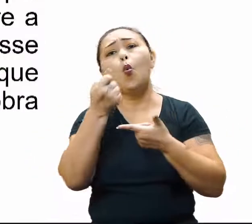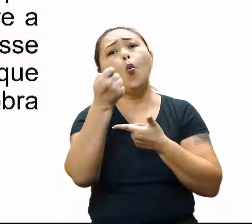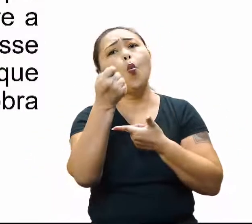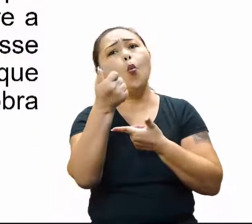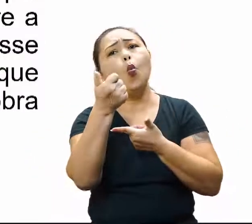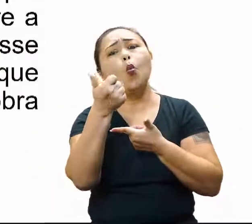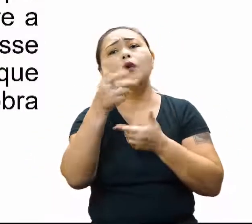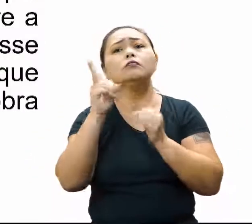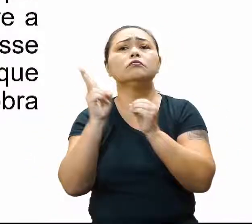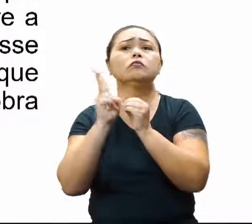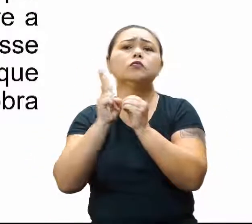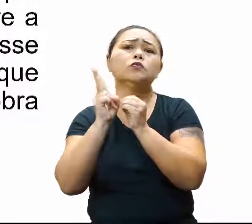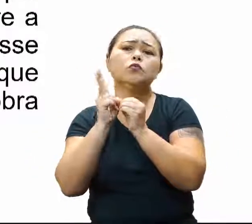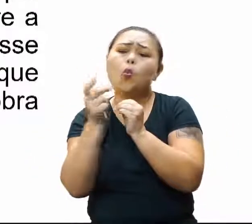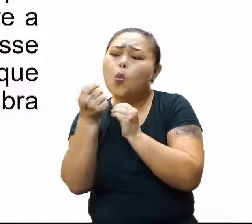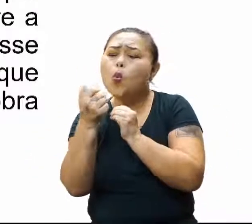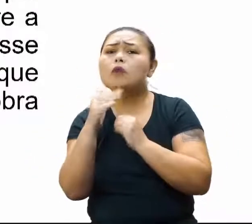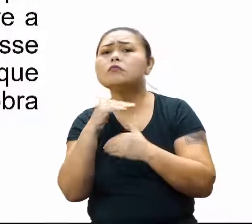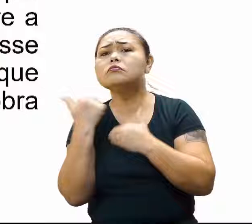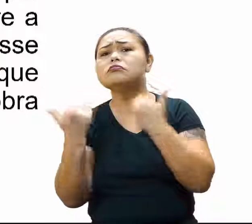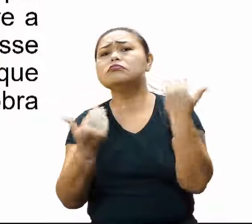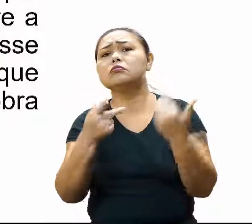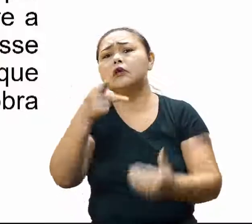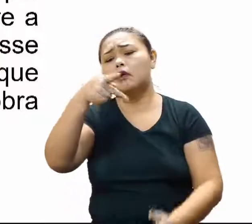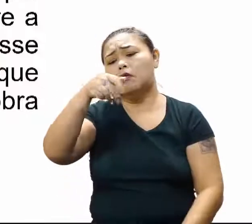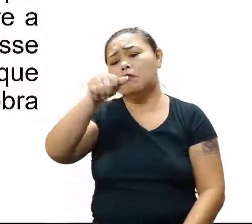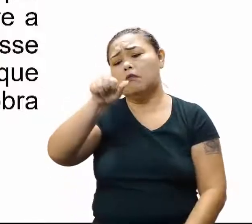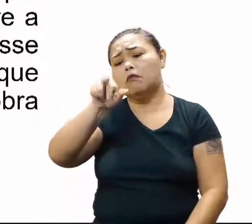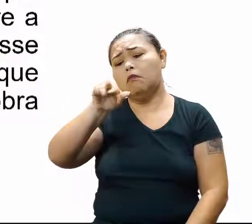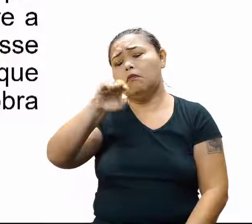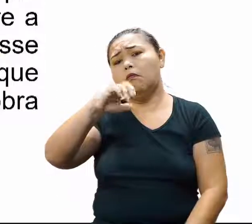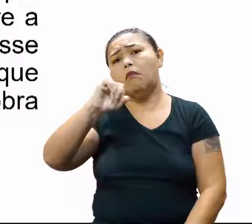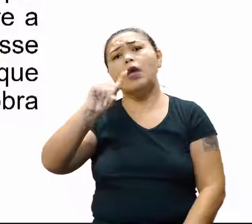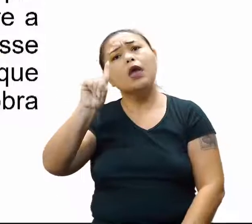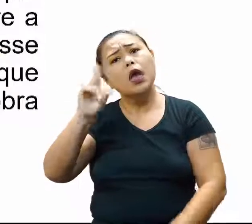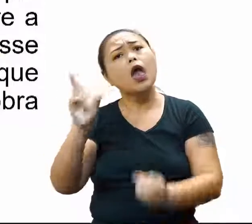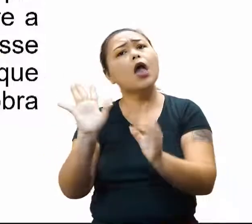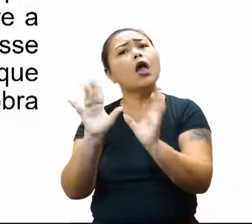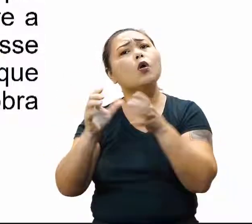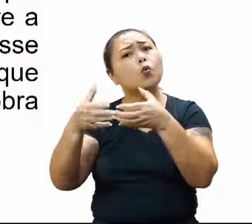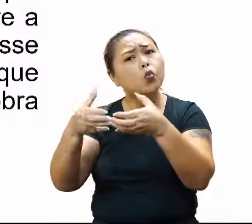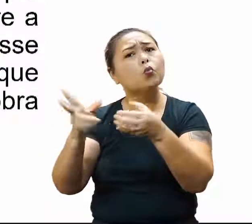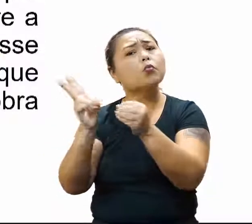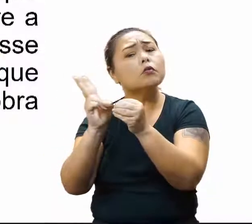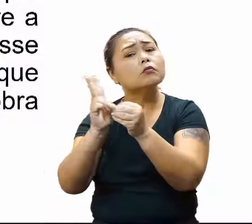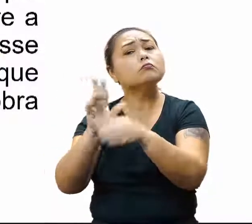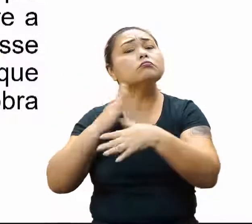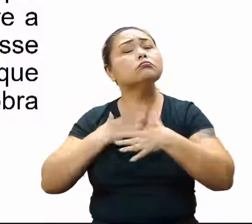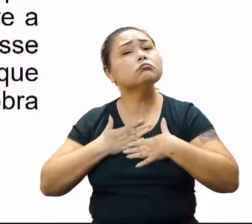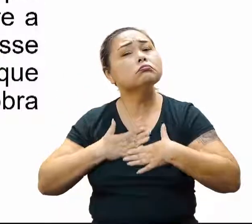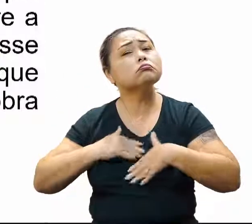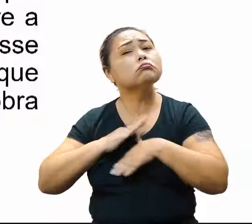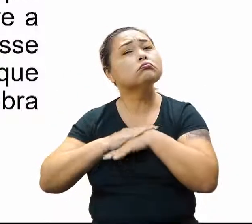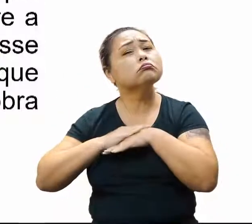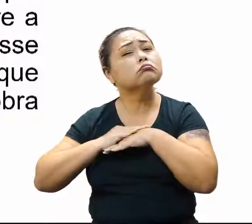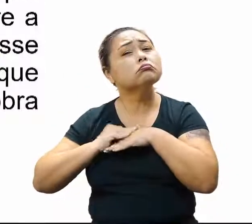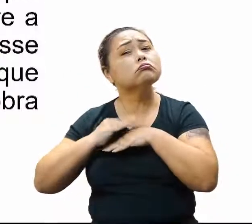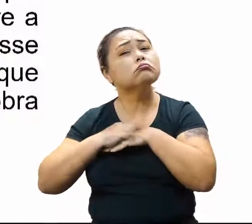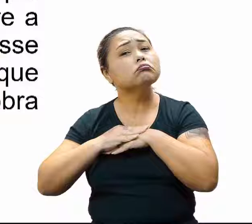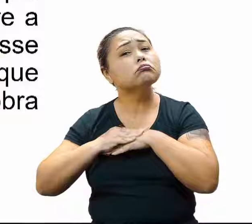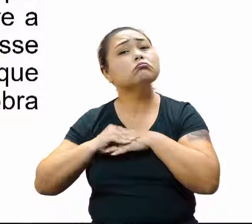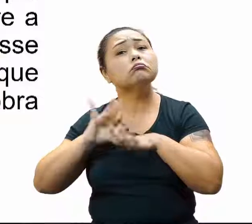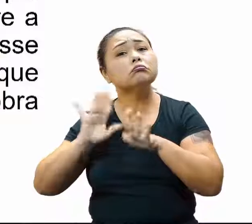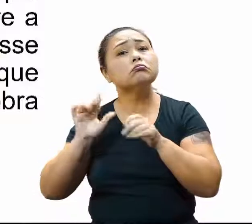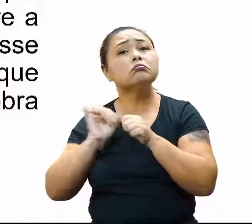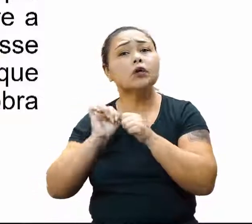índios parecis, que eram uma tribo bem dócil, tanto quanto os bororos. Os parecis e os